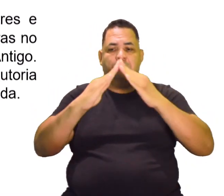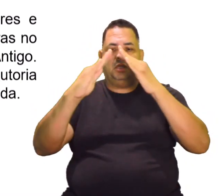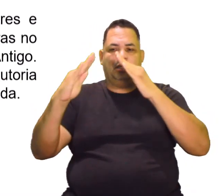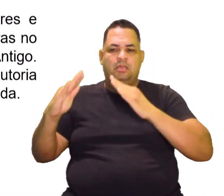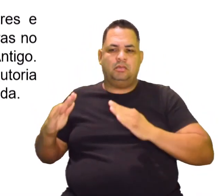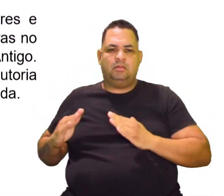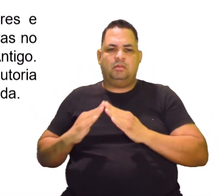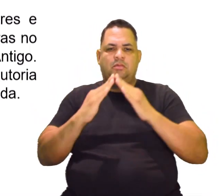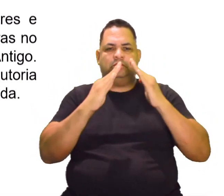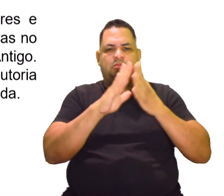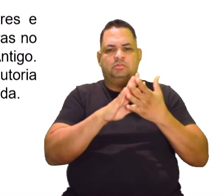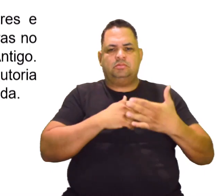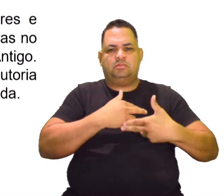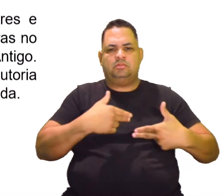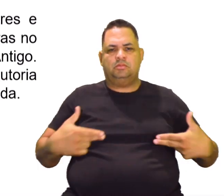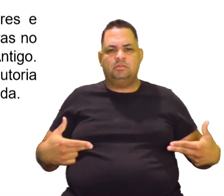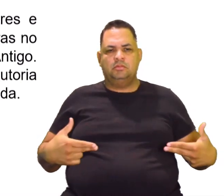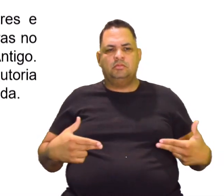eles compõem,